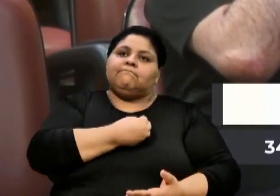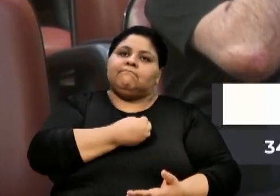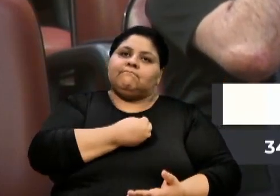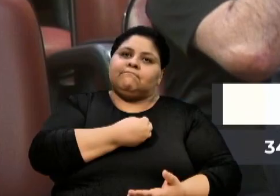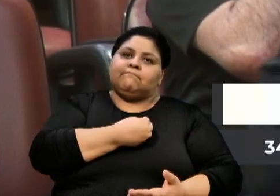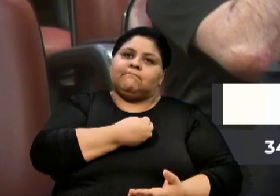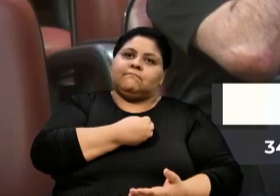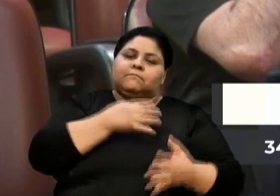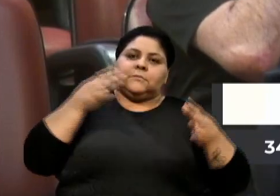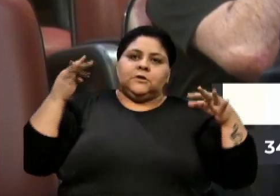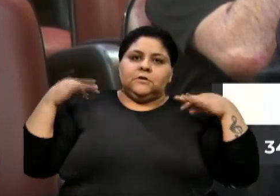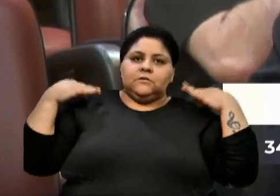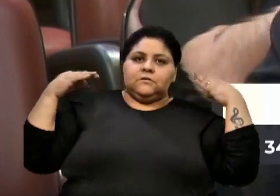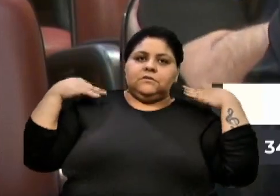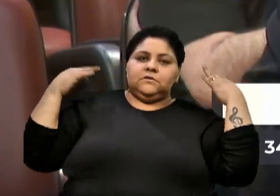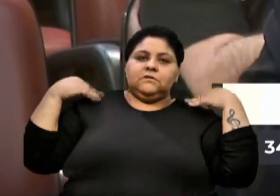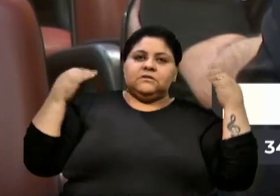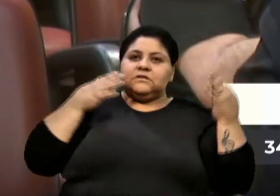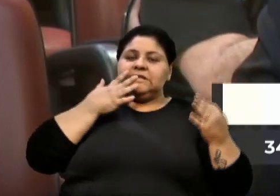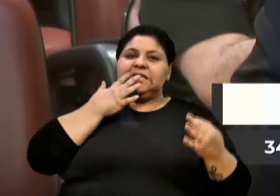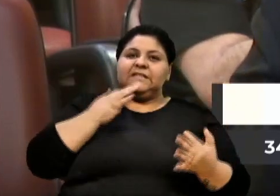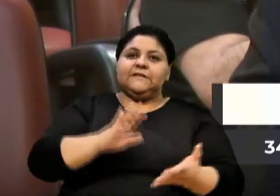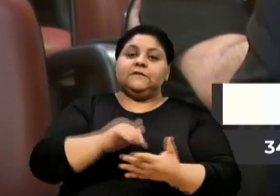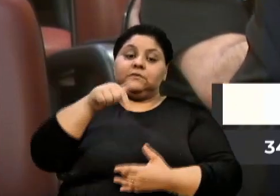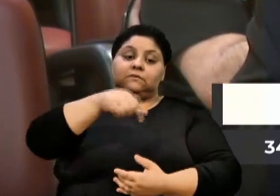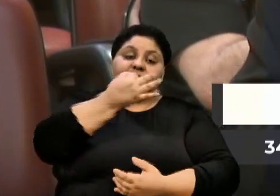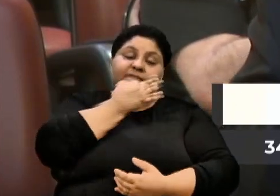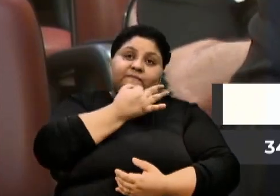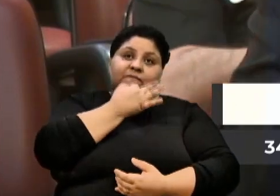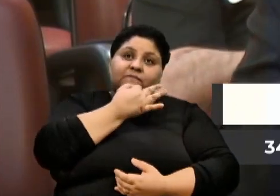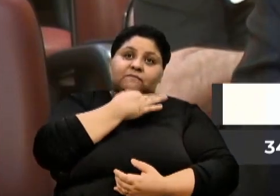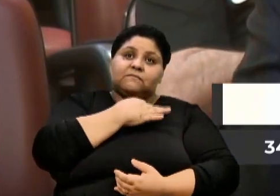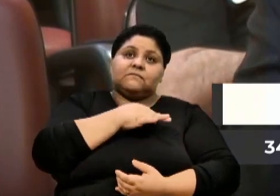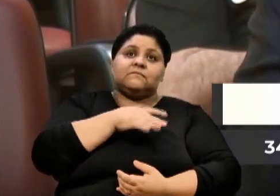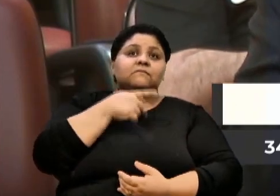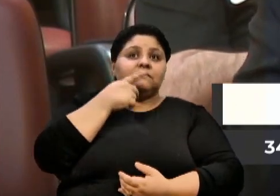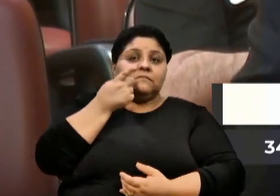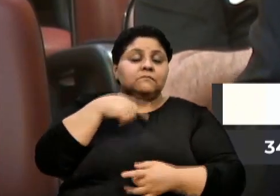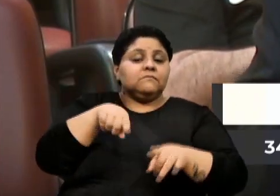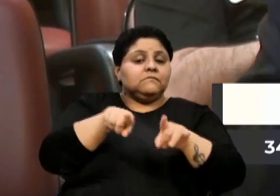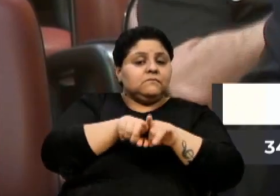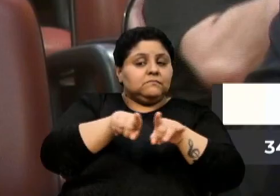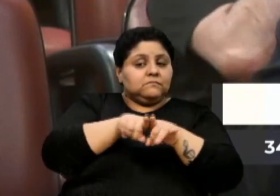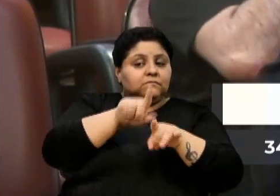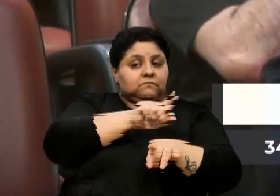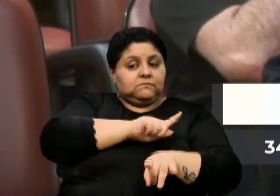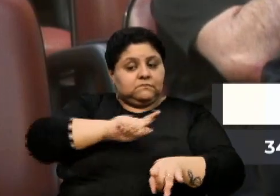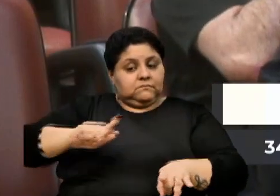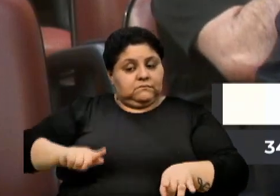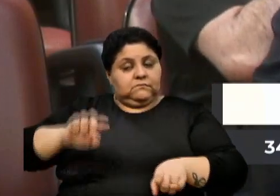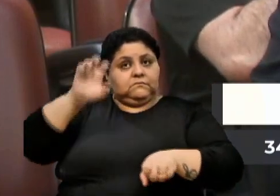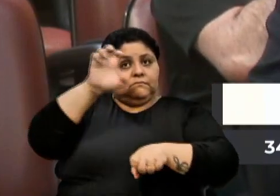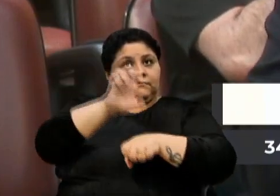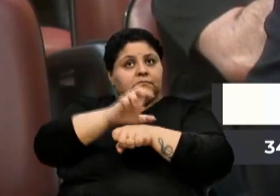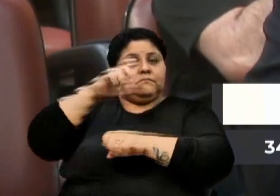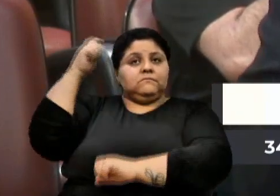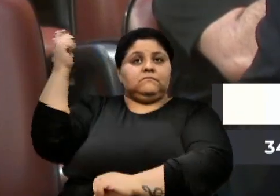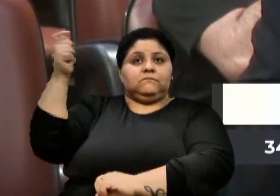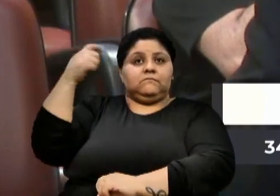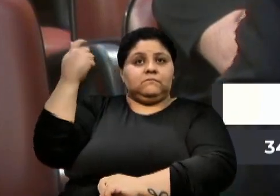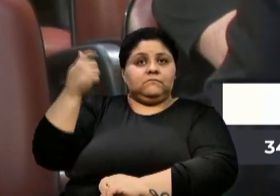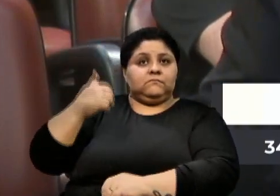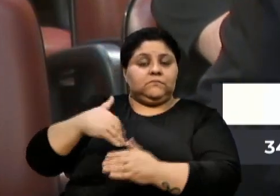ponto turístico aqui em Caxias do Sul. E falando também com o governador do estado do Rio Grande do Sul, quando nós estivemos